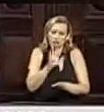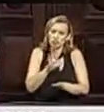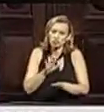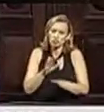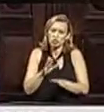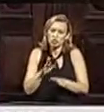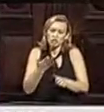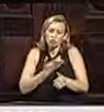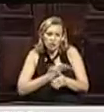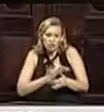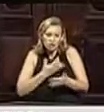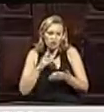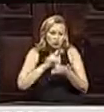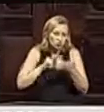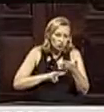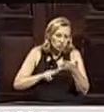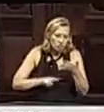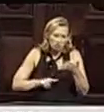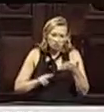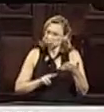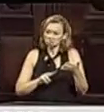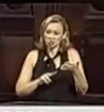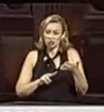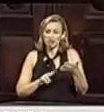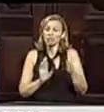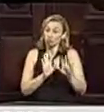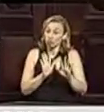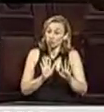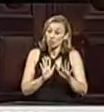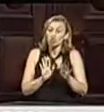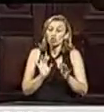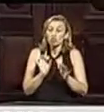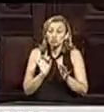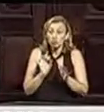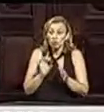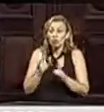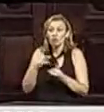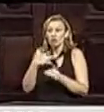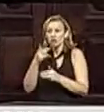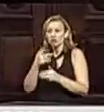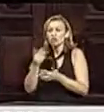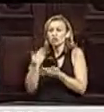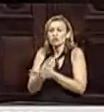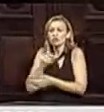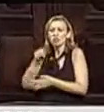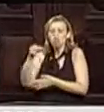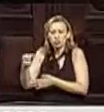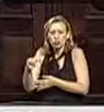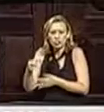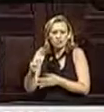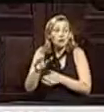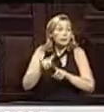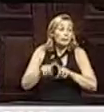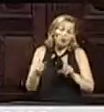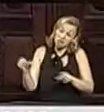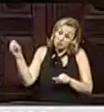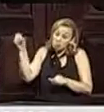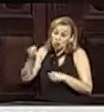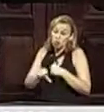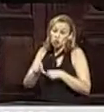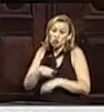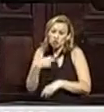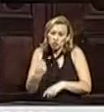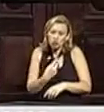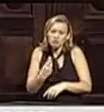Excelência sempre aprimora as nossas propostas. Então, eu agradeço, espero ter esclarecido, mas é muito pior do que a gente falou